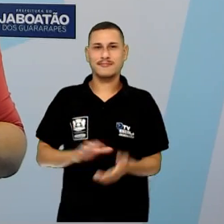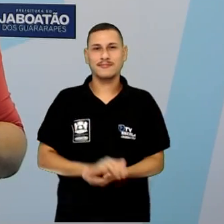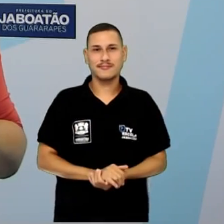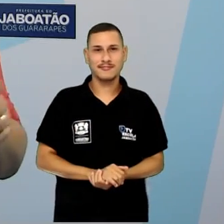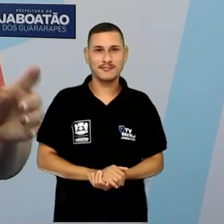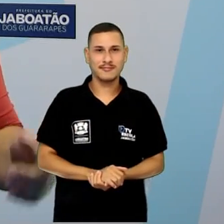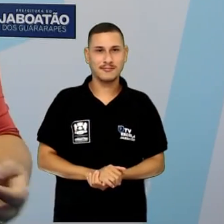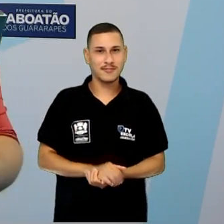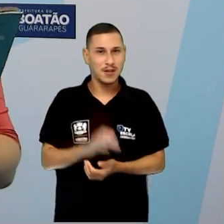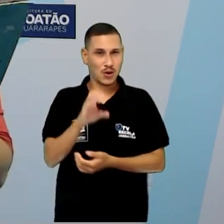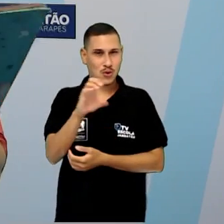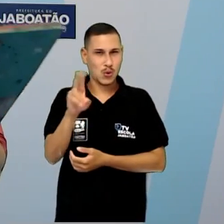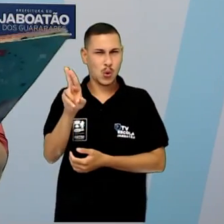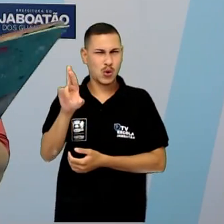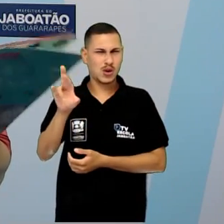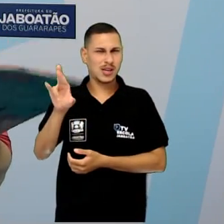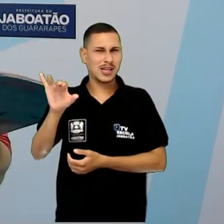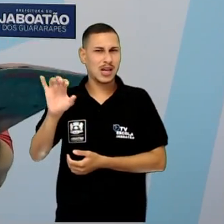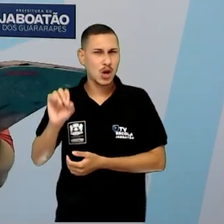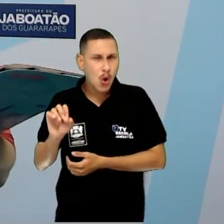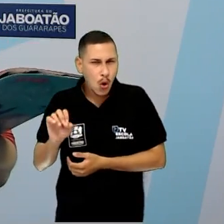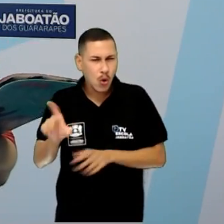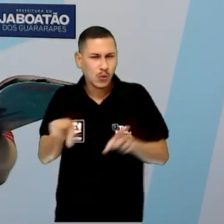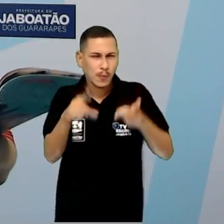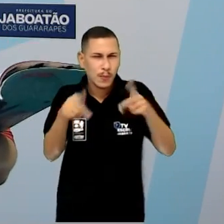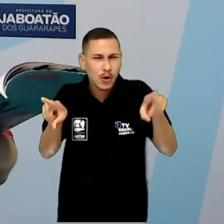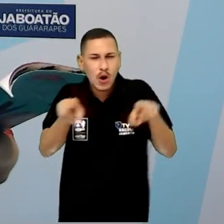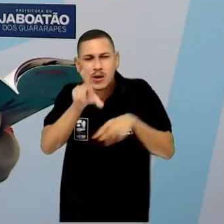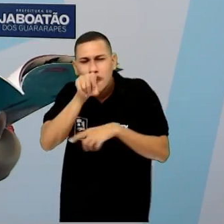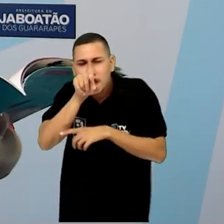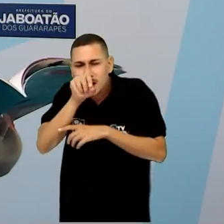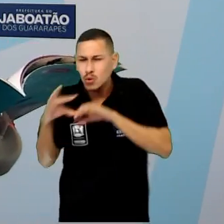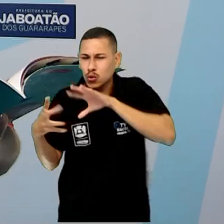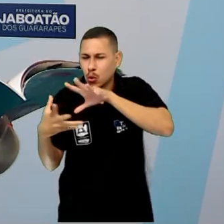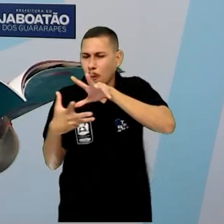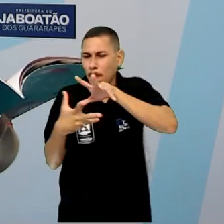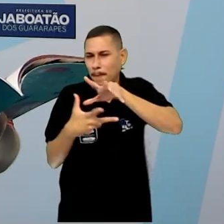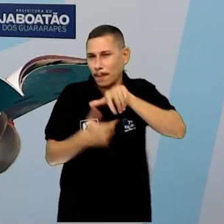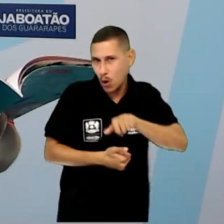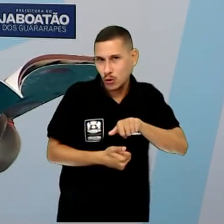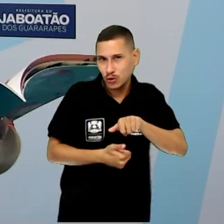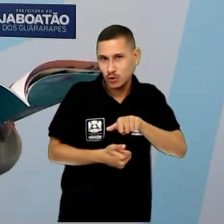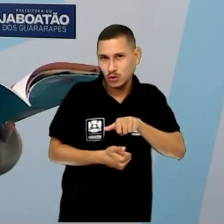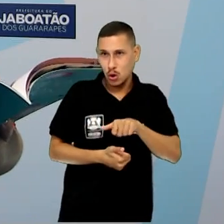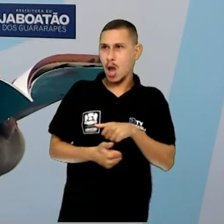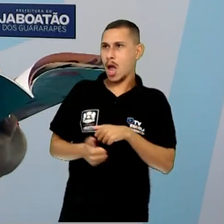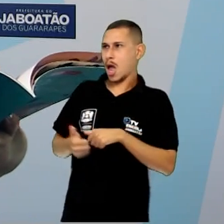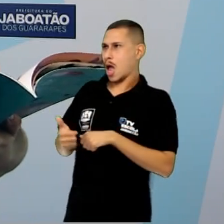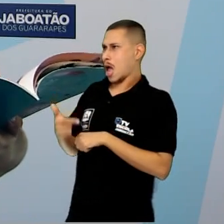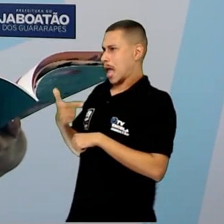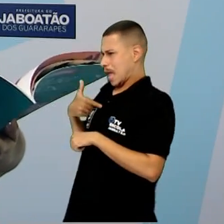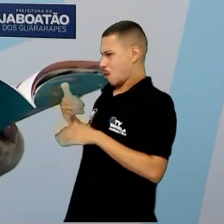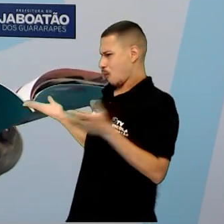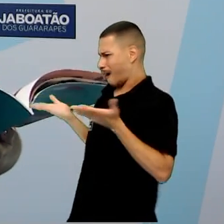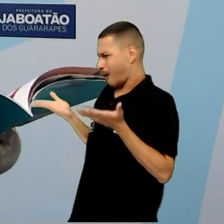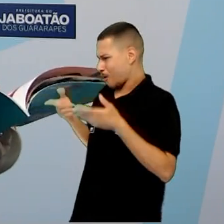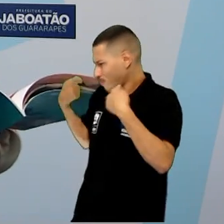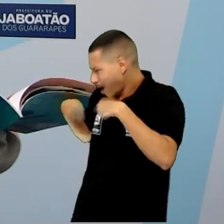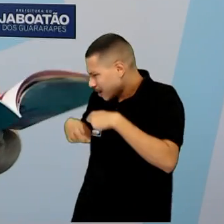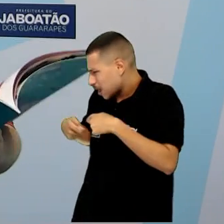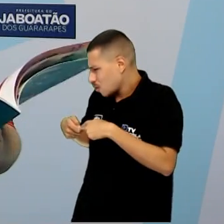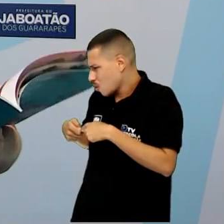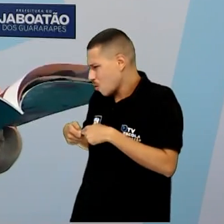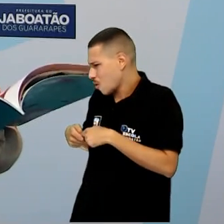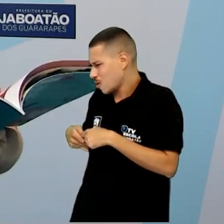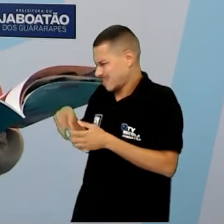O Regente Curió era o mais famoso e magnífico coral de pássaros do mundo. É a minha grande chance, Gralhosa pensou.